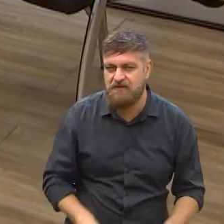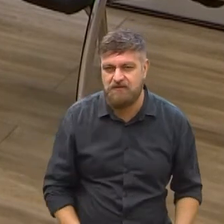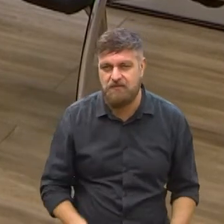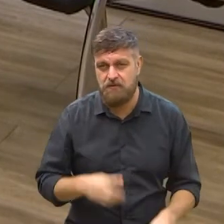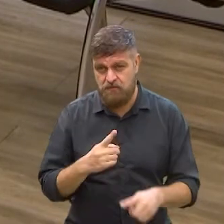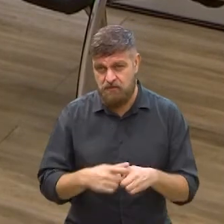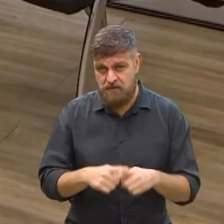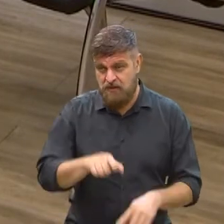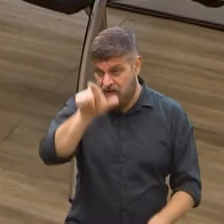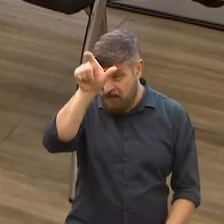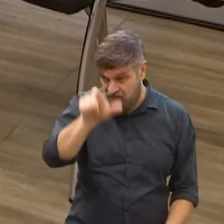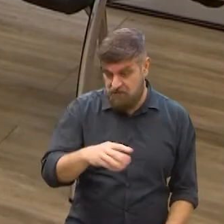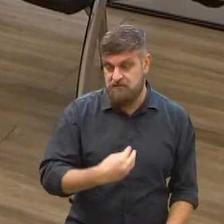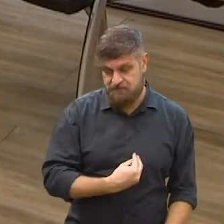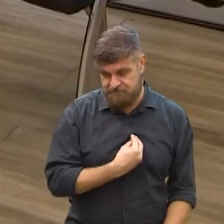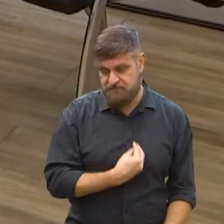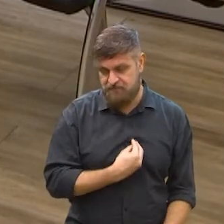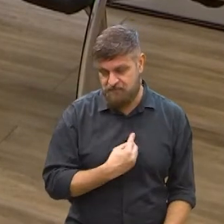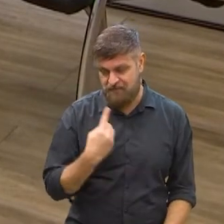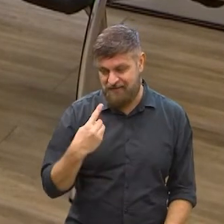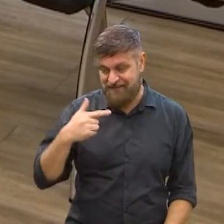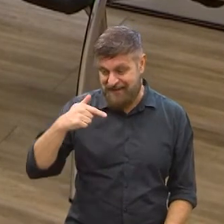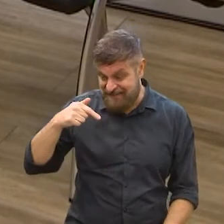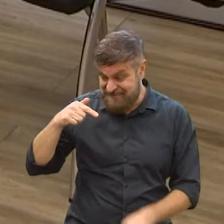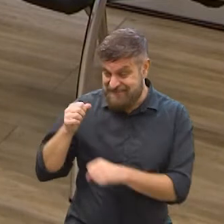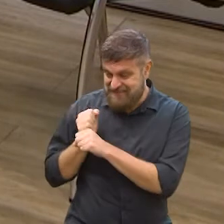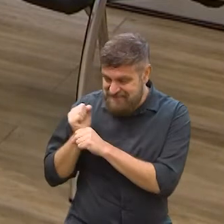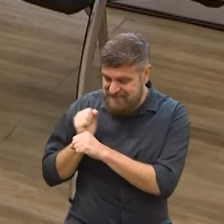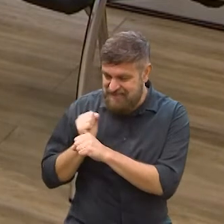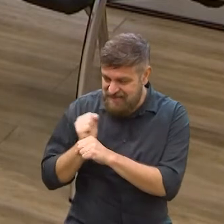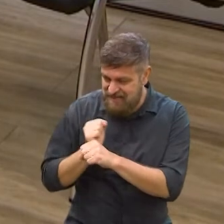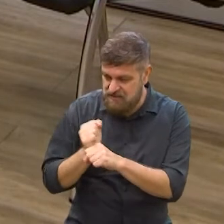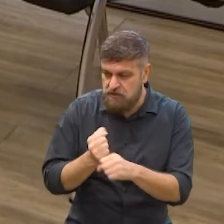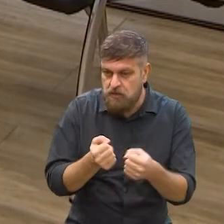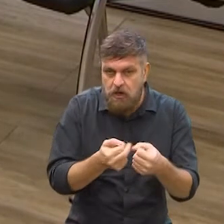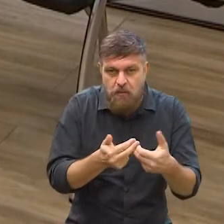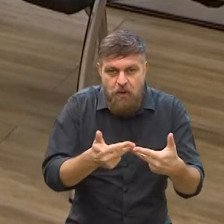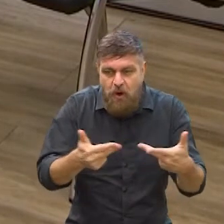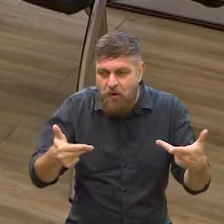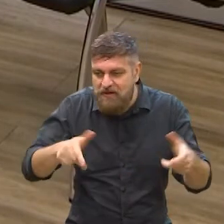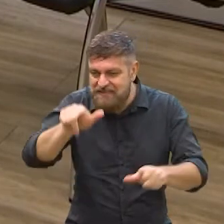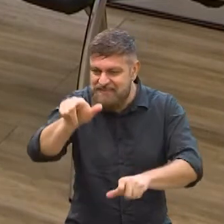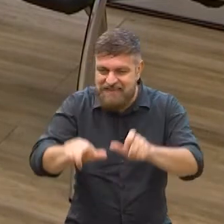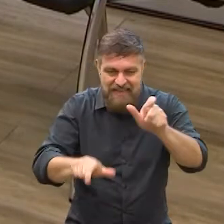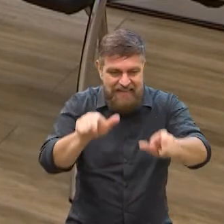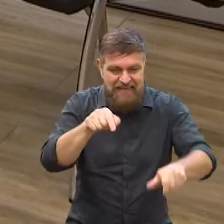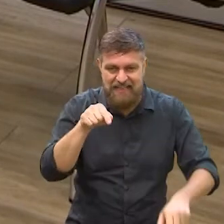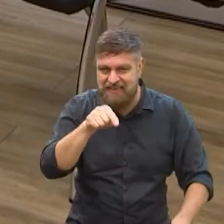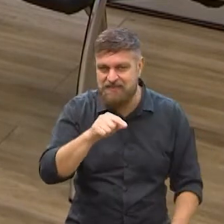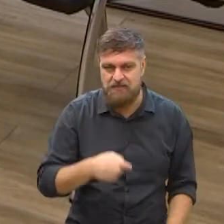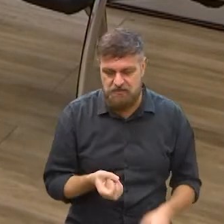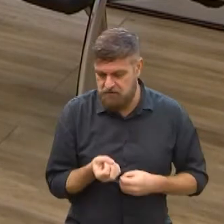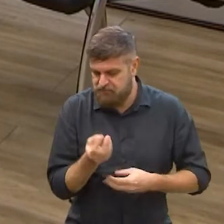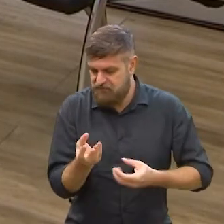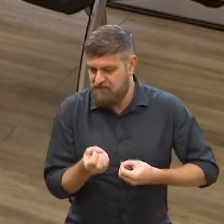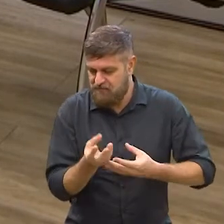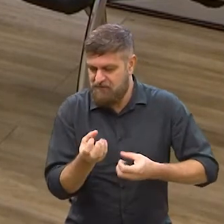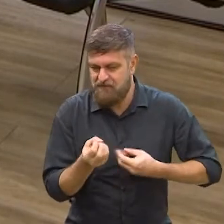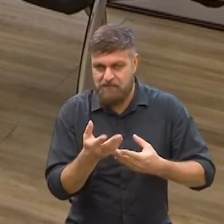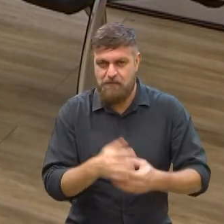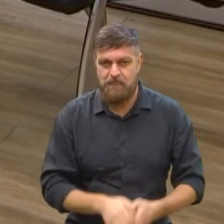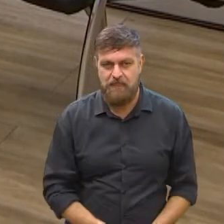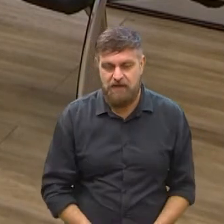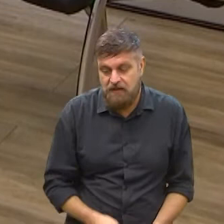porque você viveu nesses 17 anos coisas que o paciente muitas vezes não relata para o médico, que são